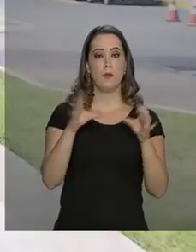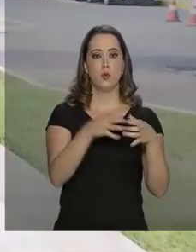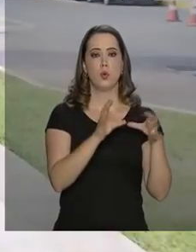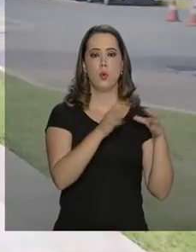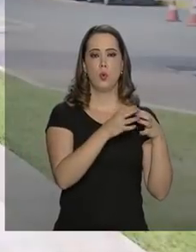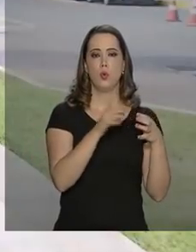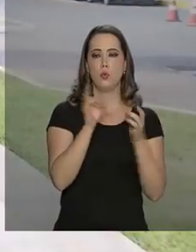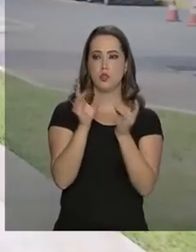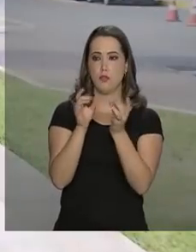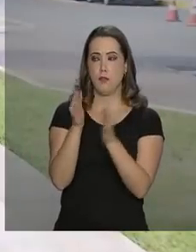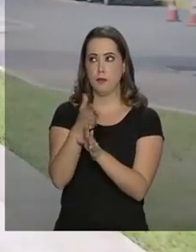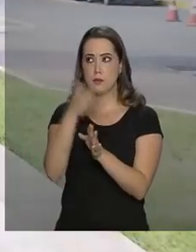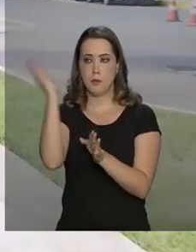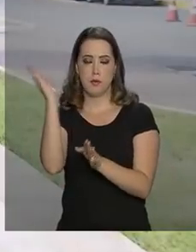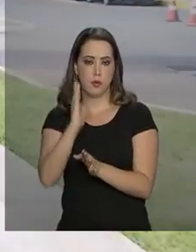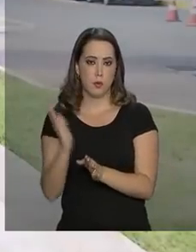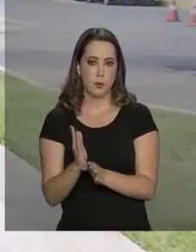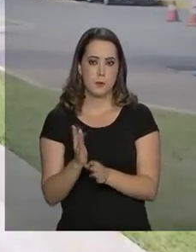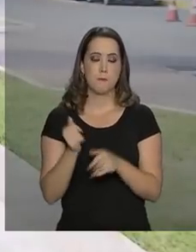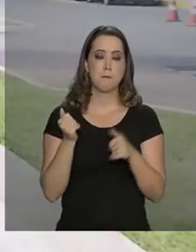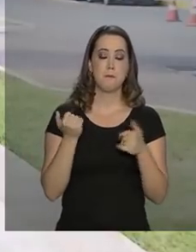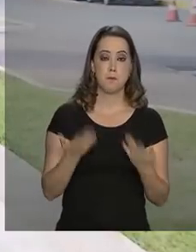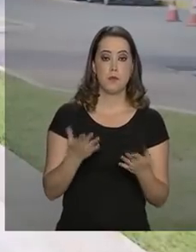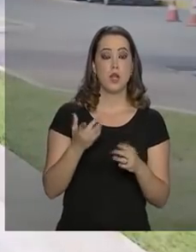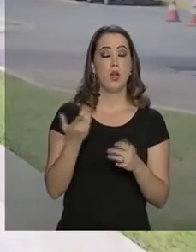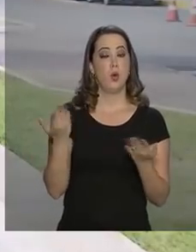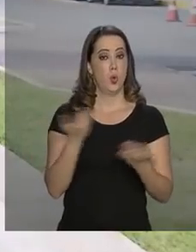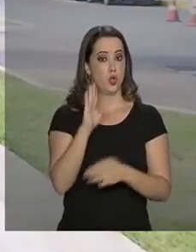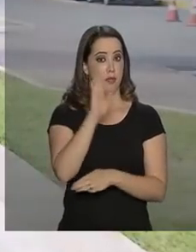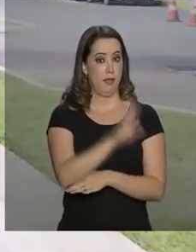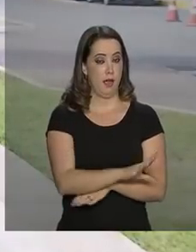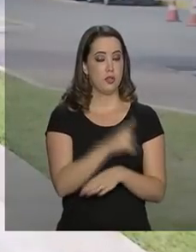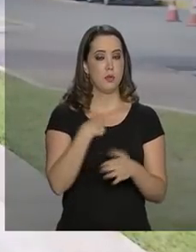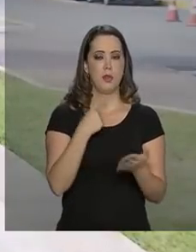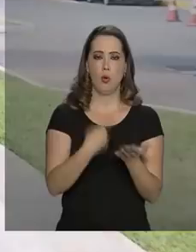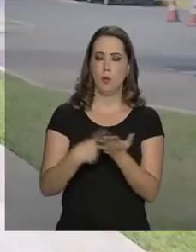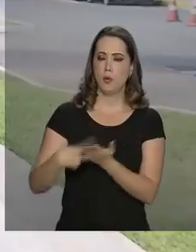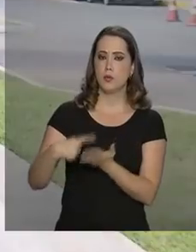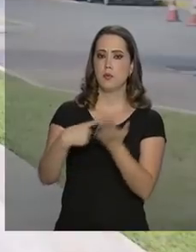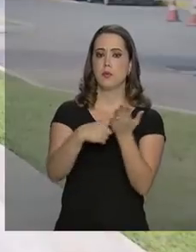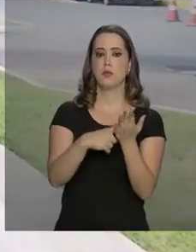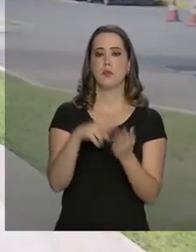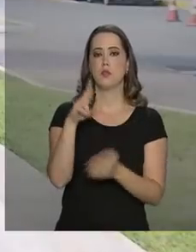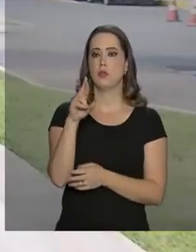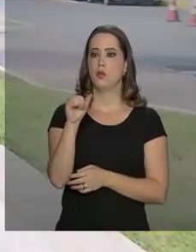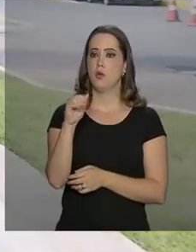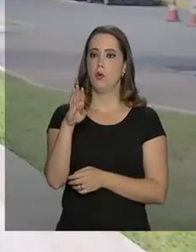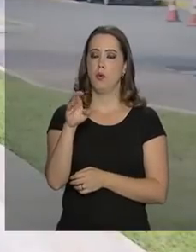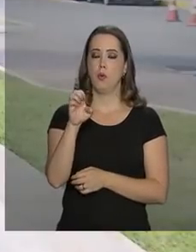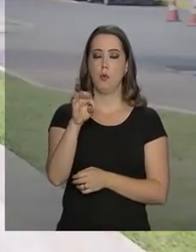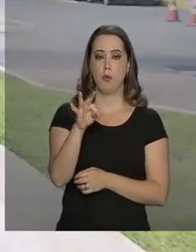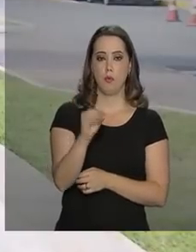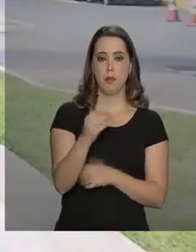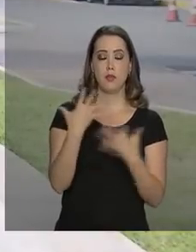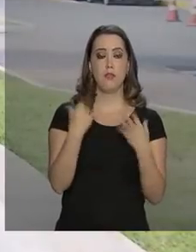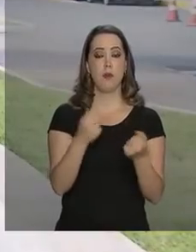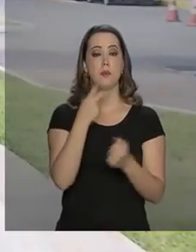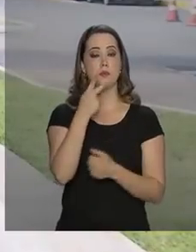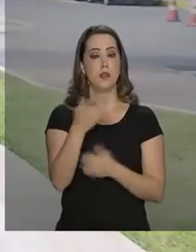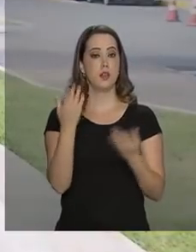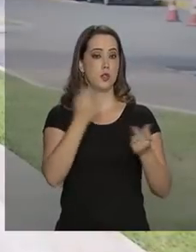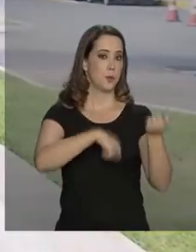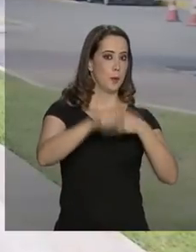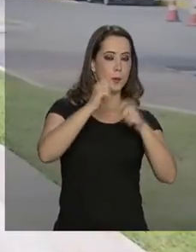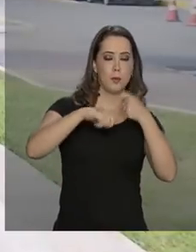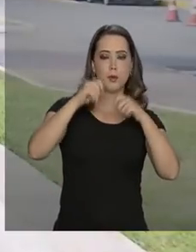comércio exterior pela tarde o presidente em exercício participou de agenda com Roberto dvla e agora vamos falar sobre